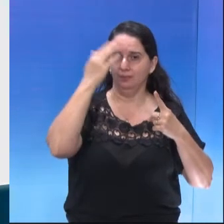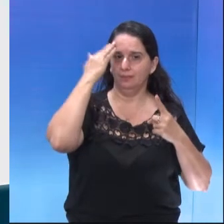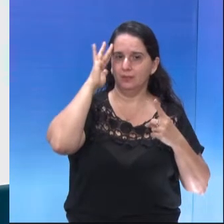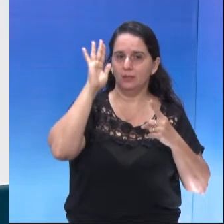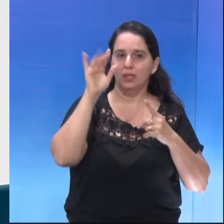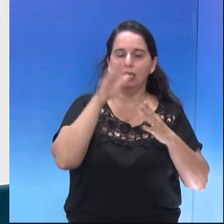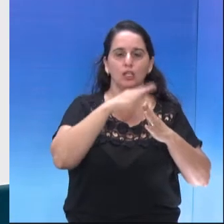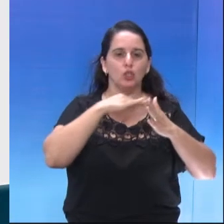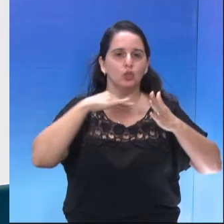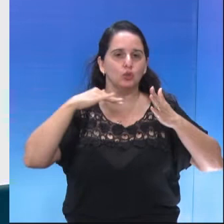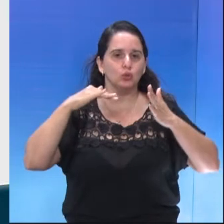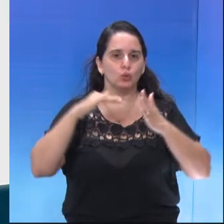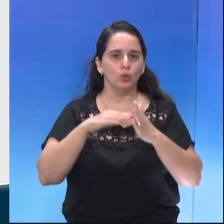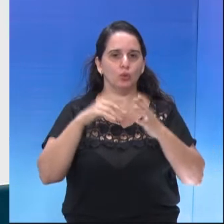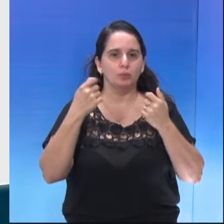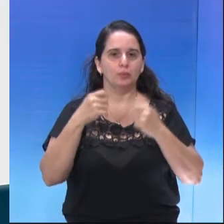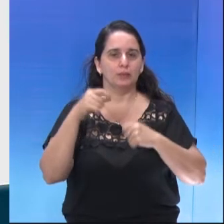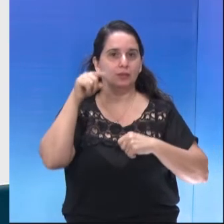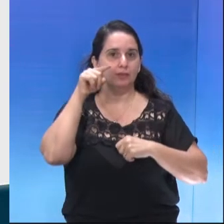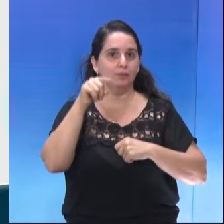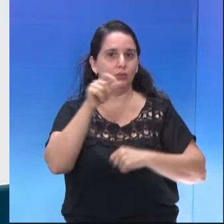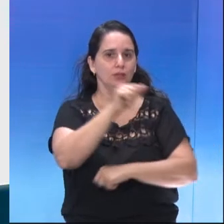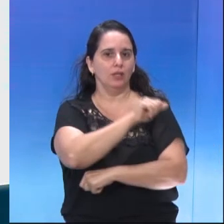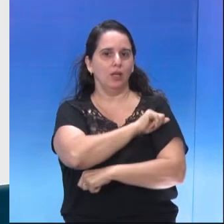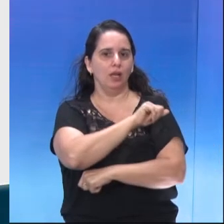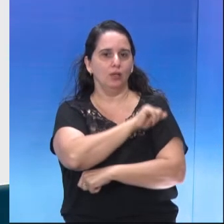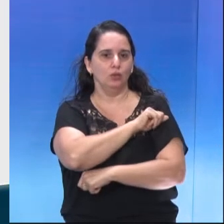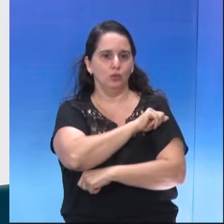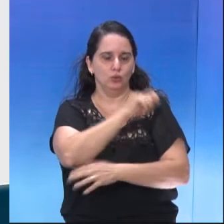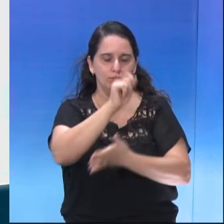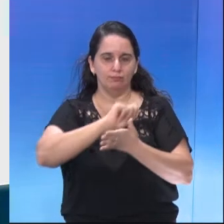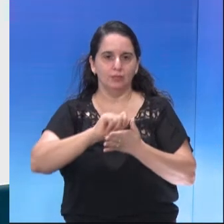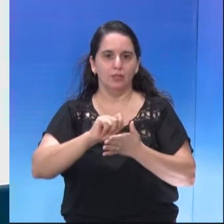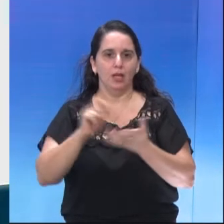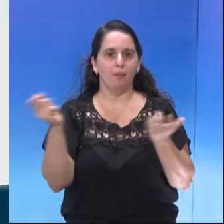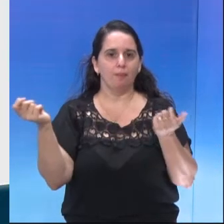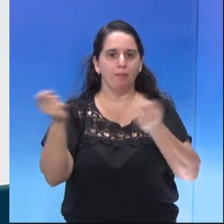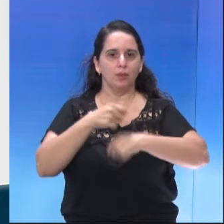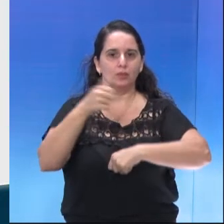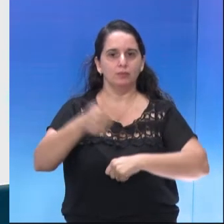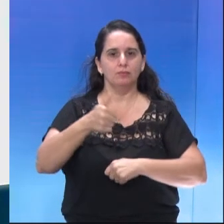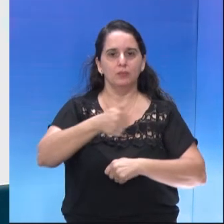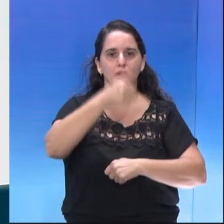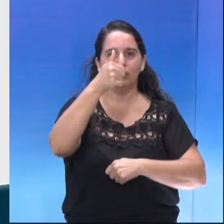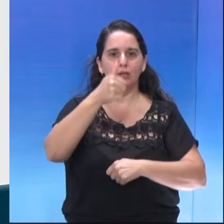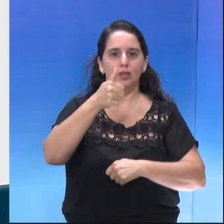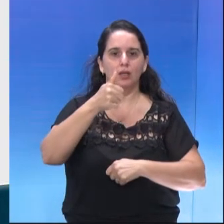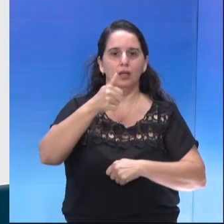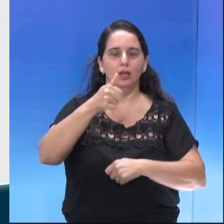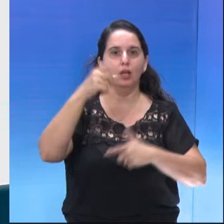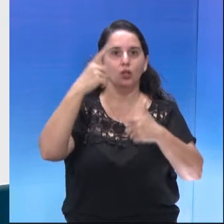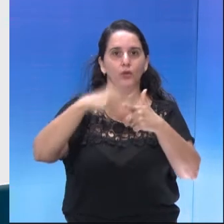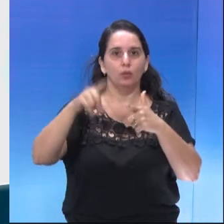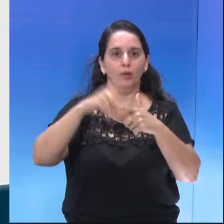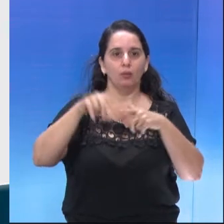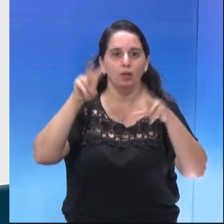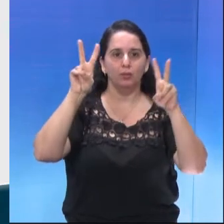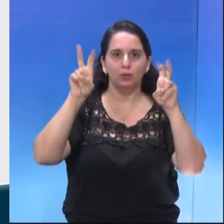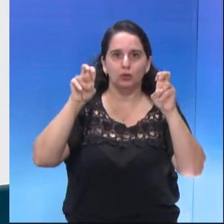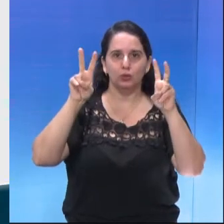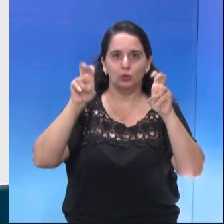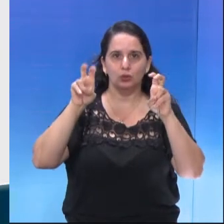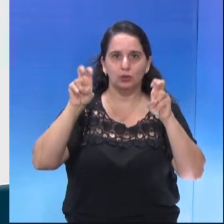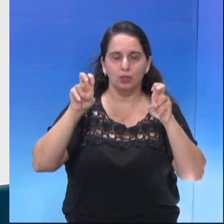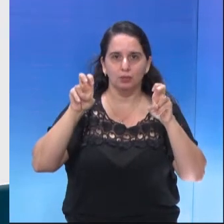incluir você, candidato, na construção da possibilidade de melhoria da problemática levantada. Eu vou